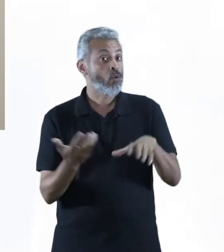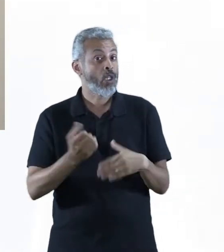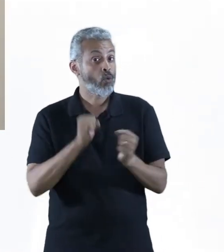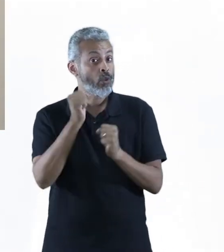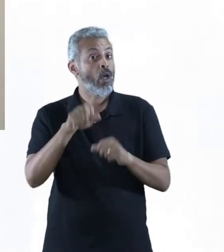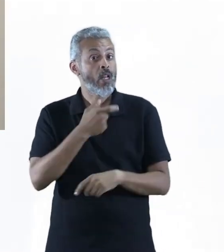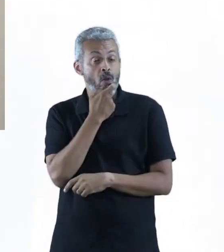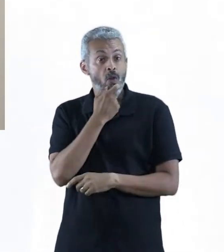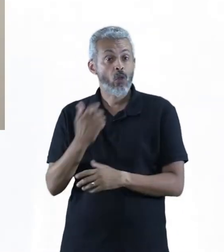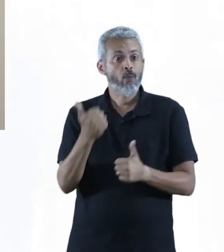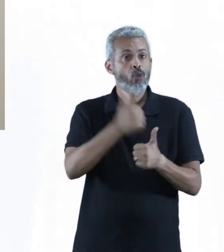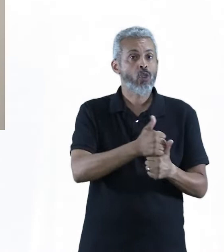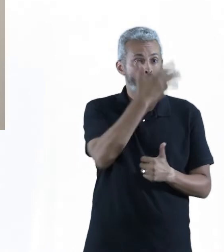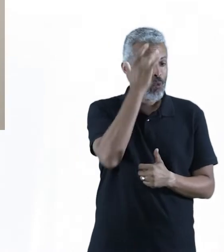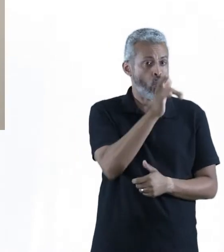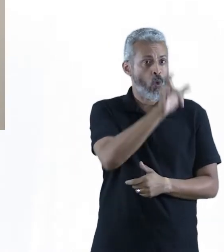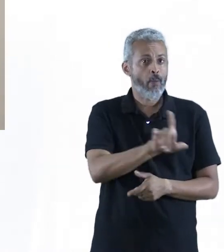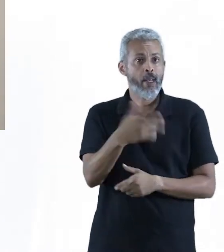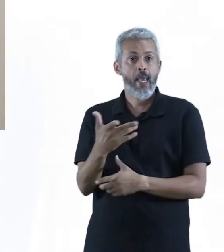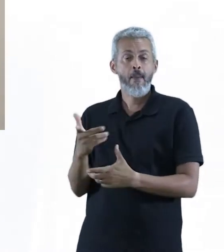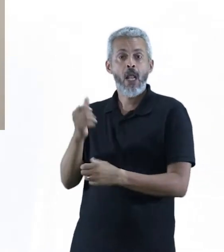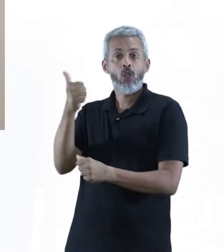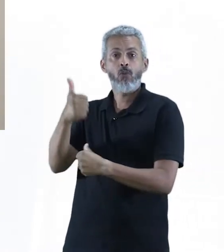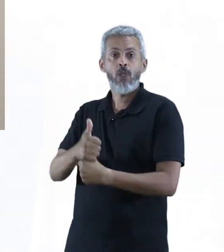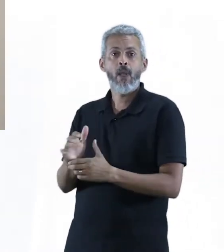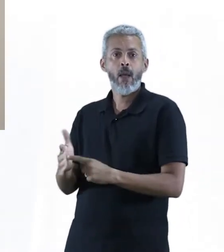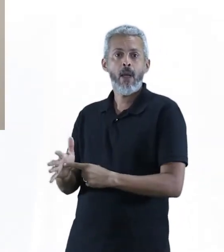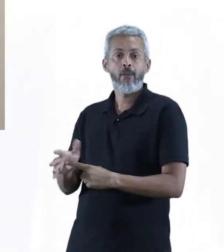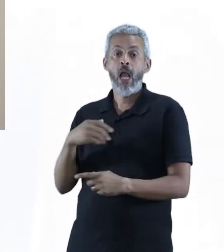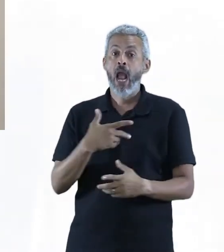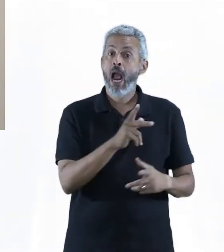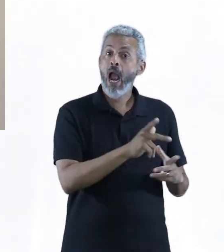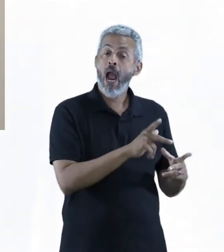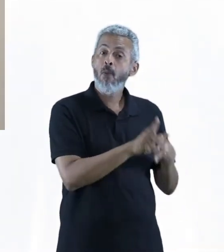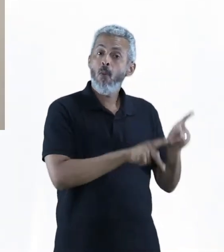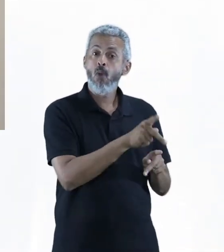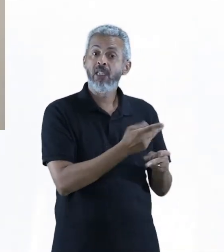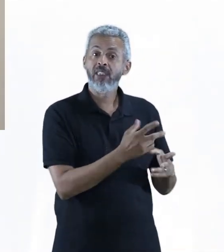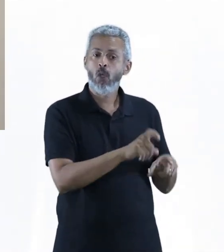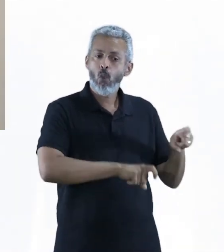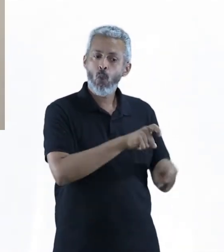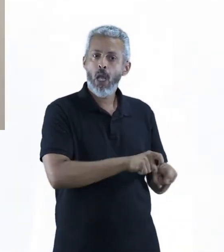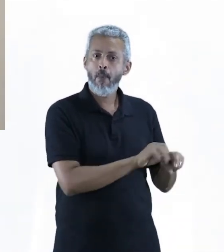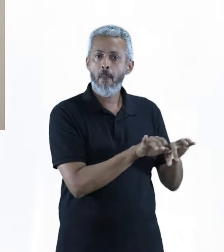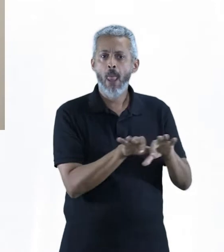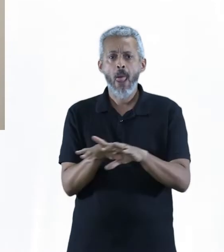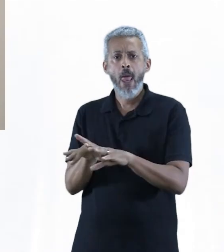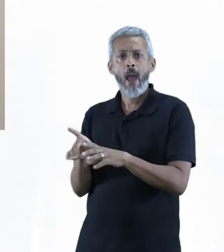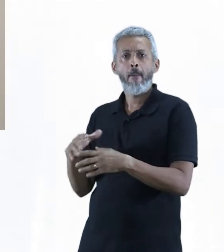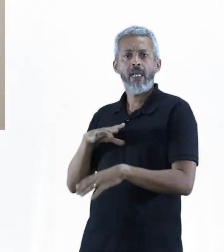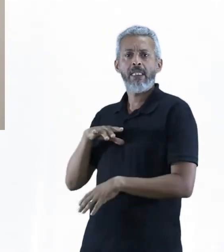com a substituição do homem pela máquina, onde a população sai do campo e vai para a cidade. Isso